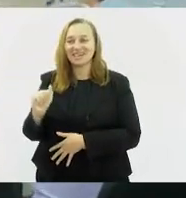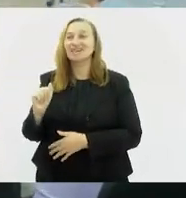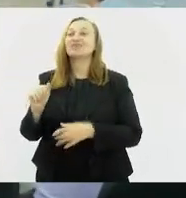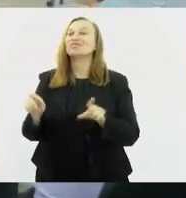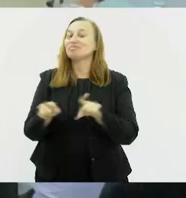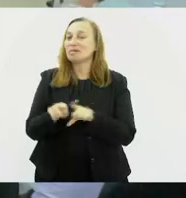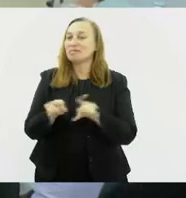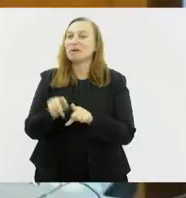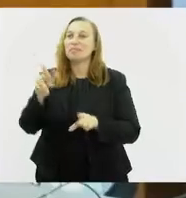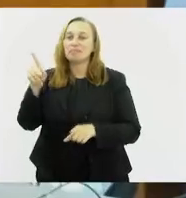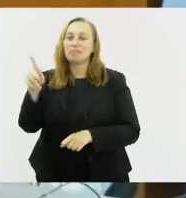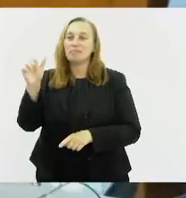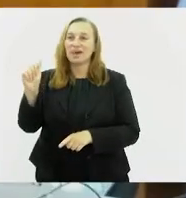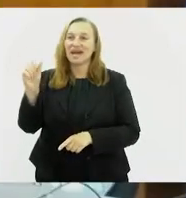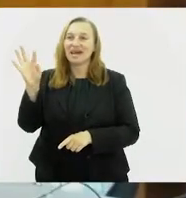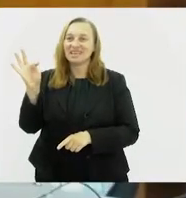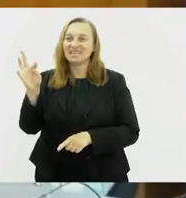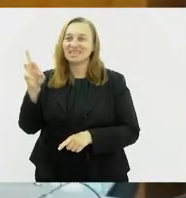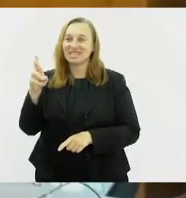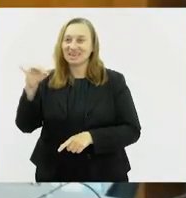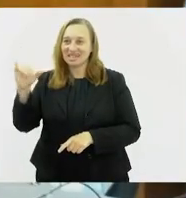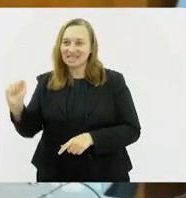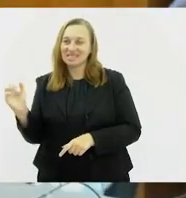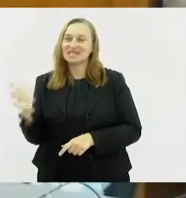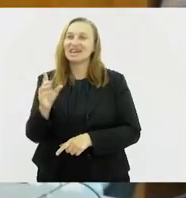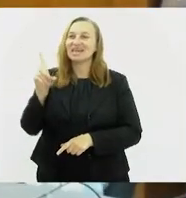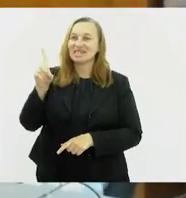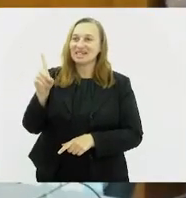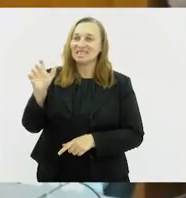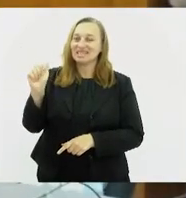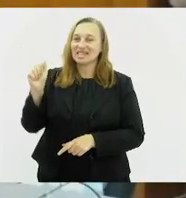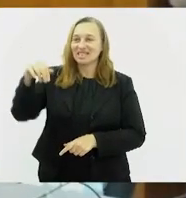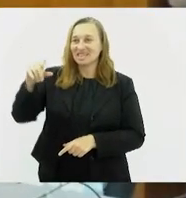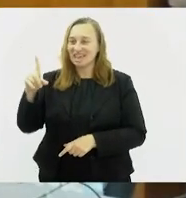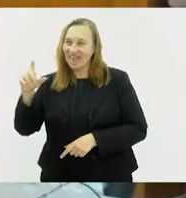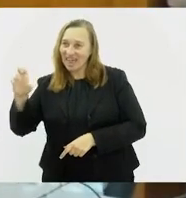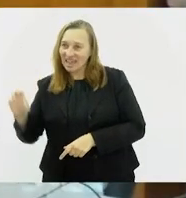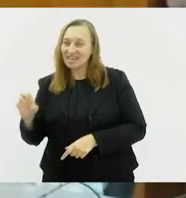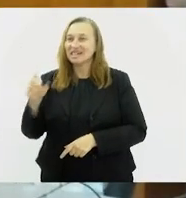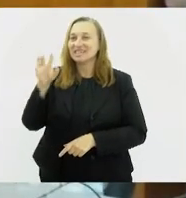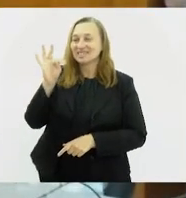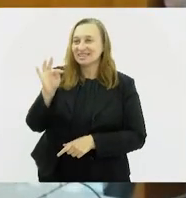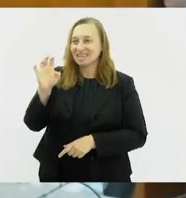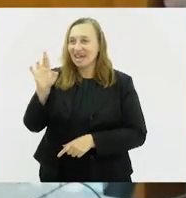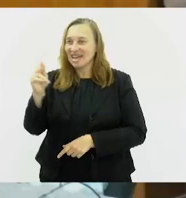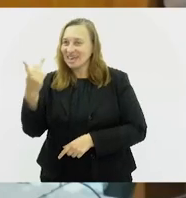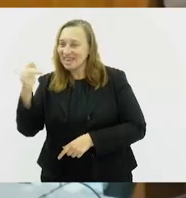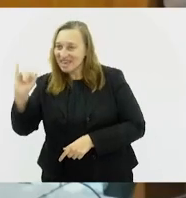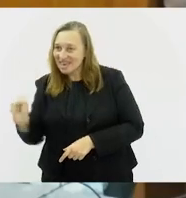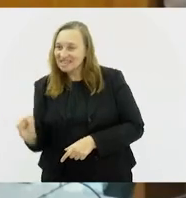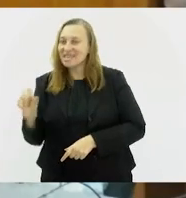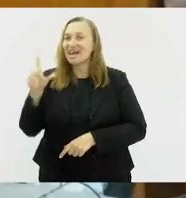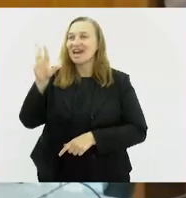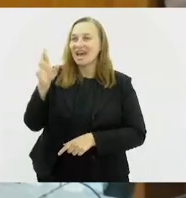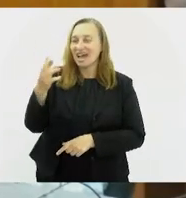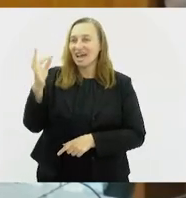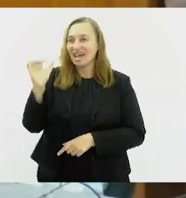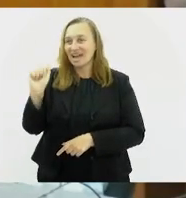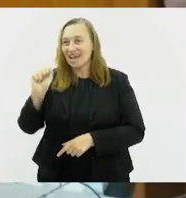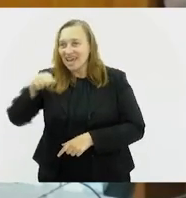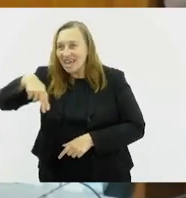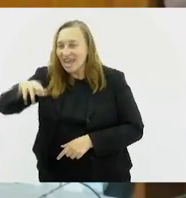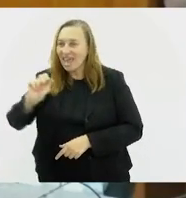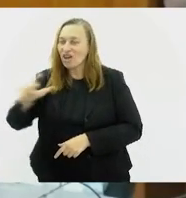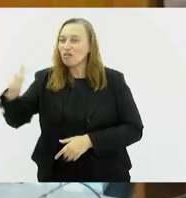Patrícia, Marlene, Daniele, Thaís, Raquel, obrigado a todas as equipes da